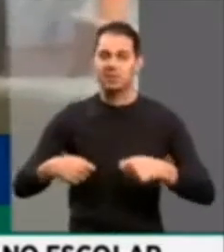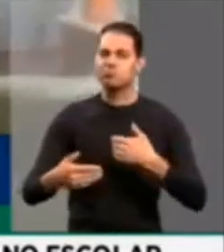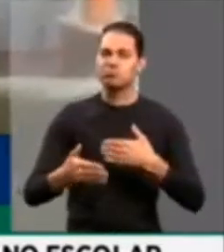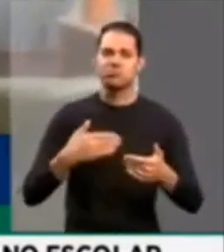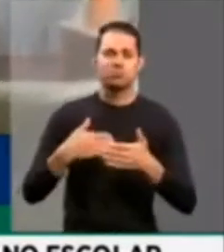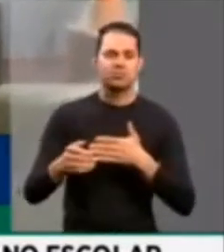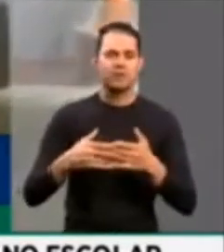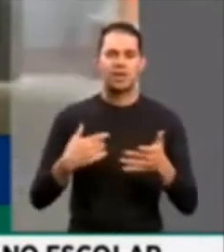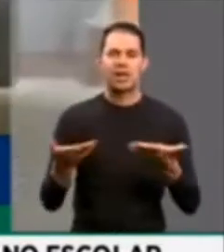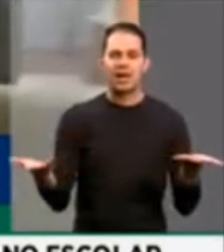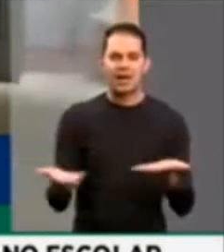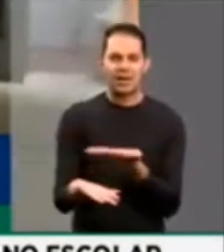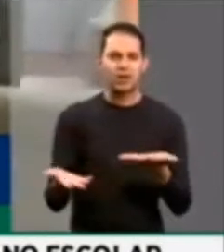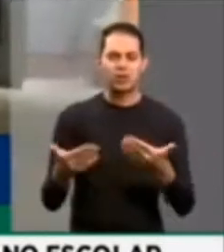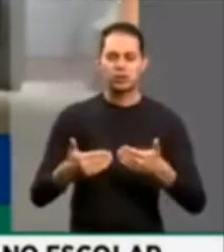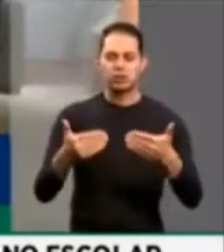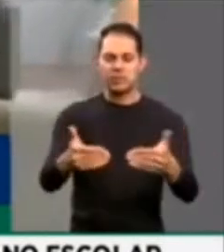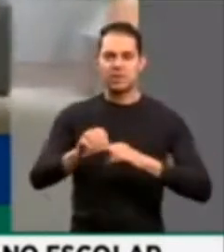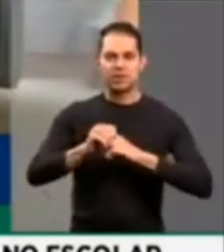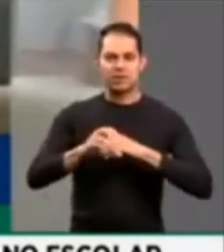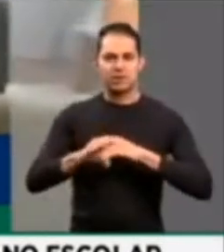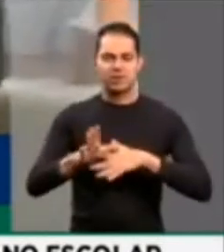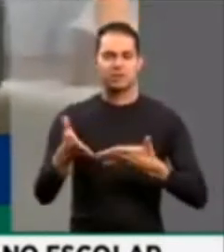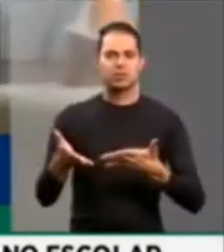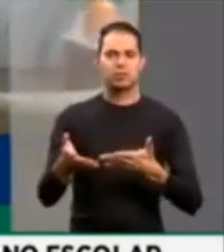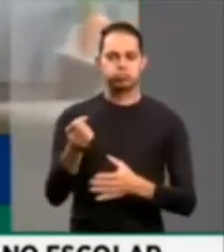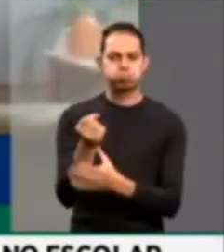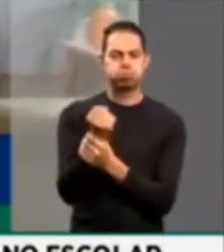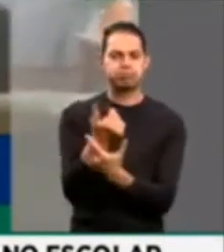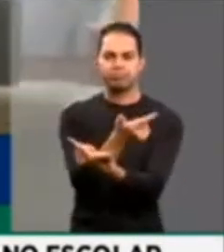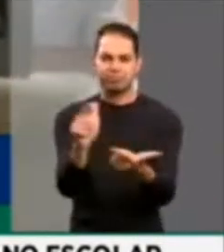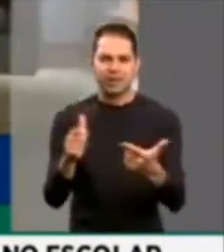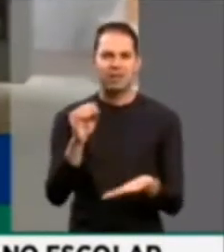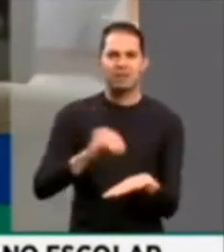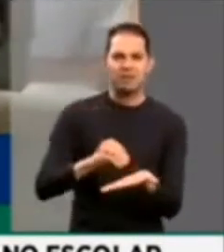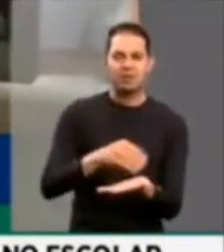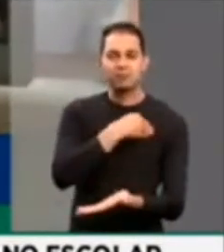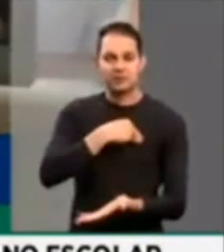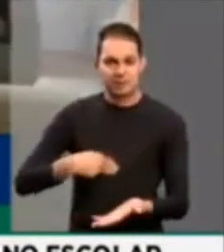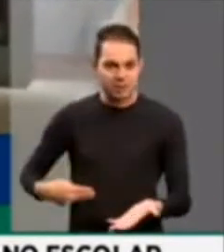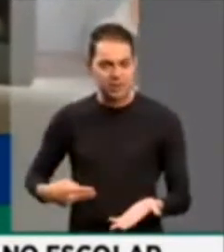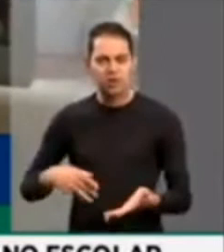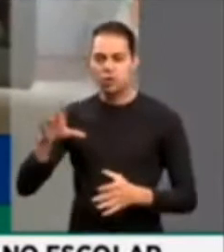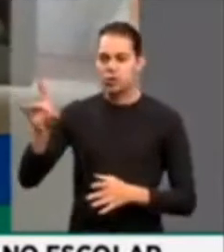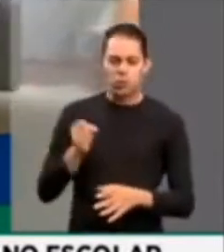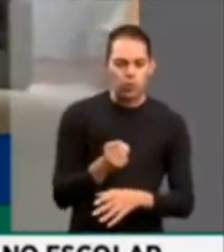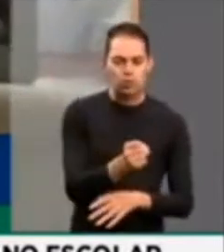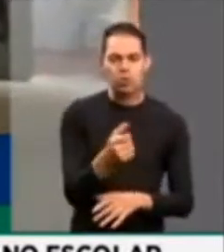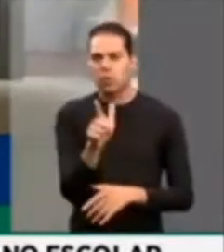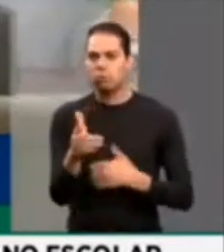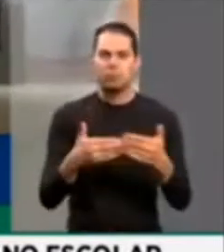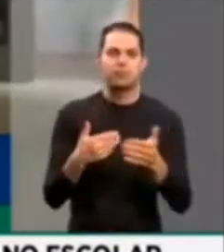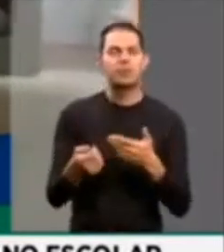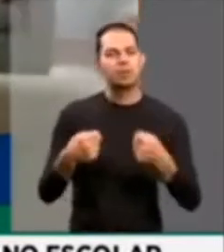da instabilidade do Ministério da Educação, da indicação ou da falta da indicação, nós precisamos avançar e